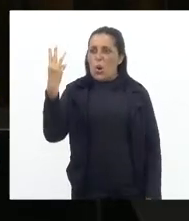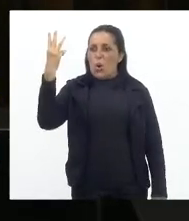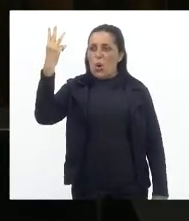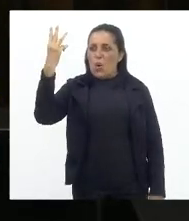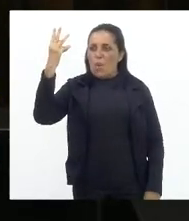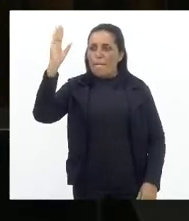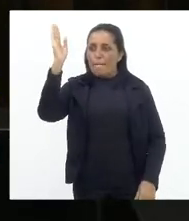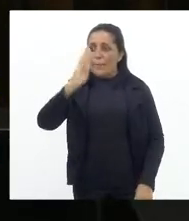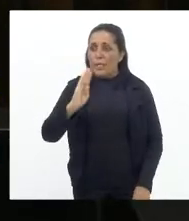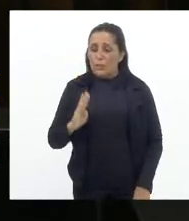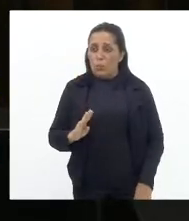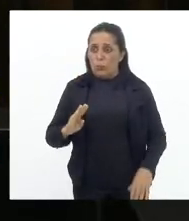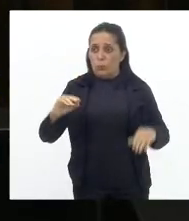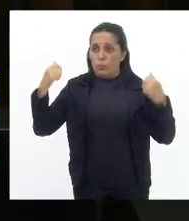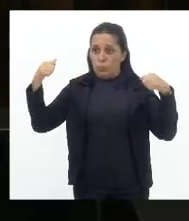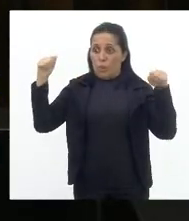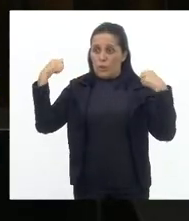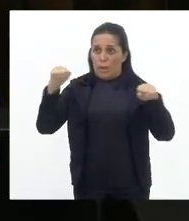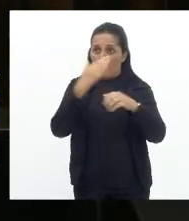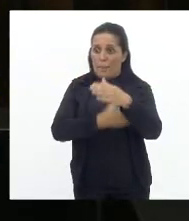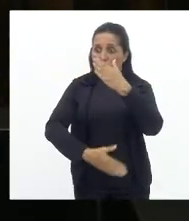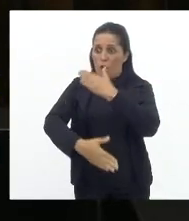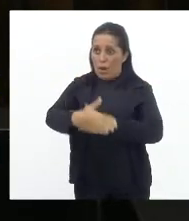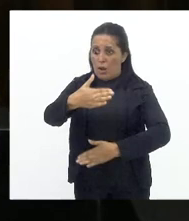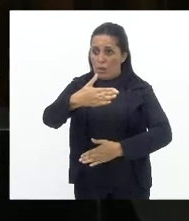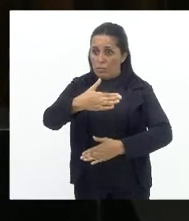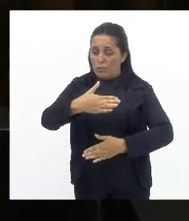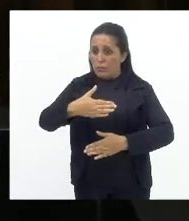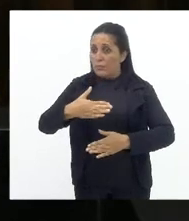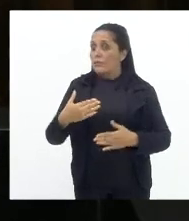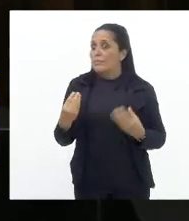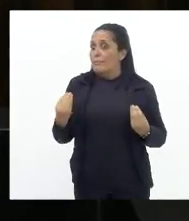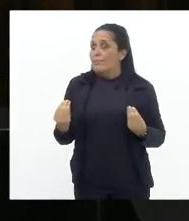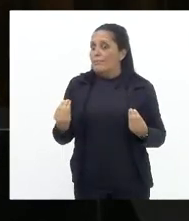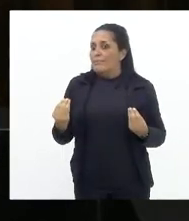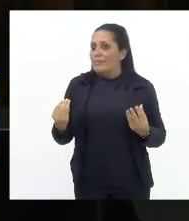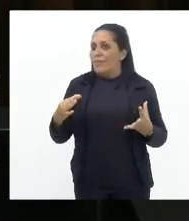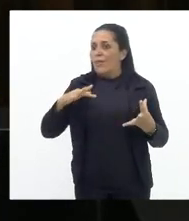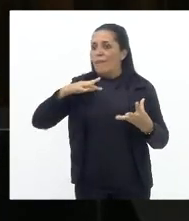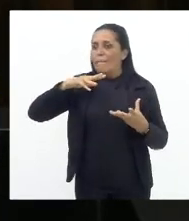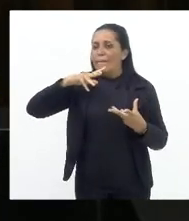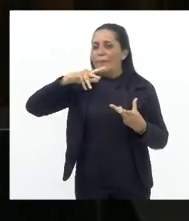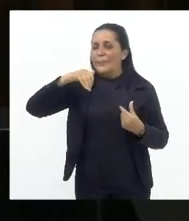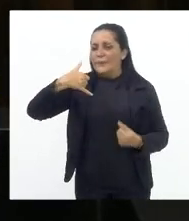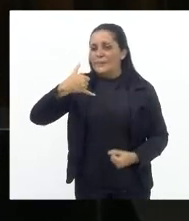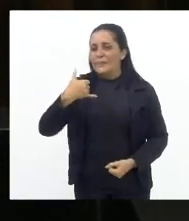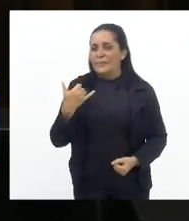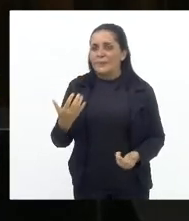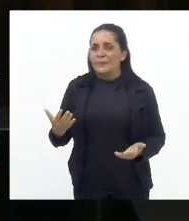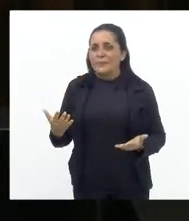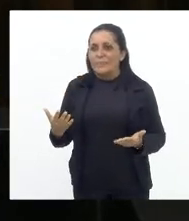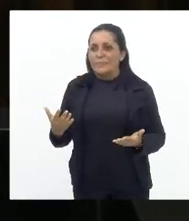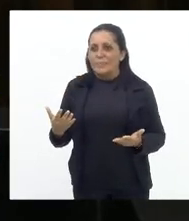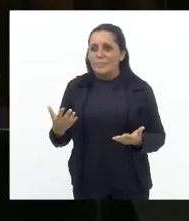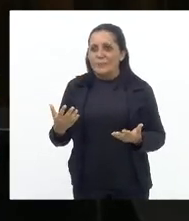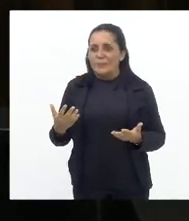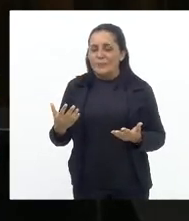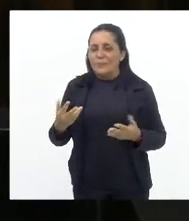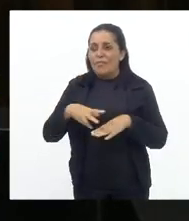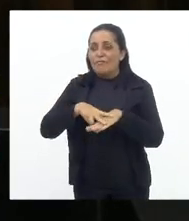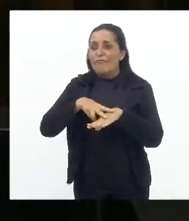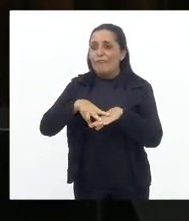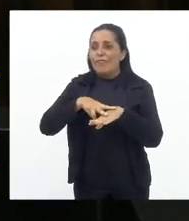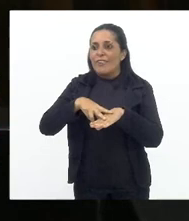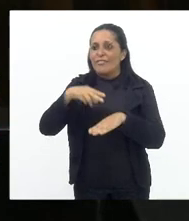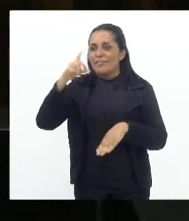os atletas Paraolímpicos estão enchendo o mundo o de verde